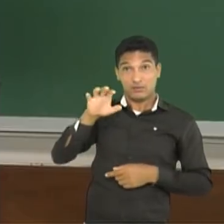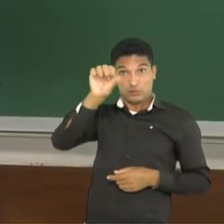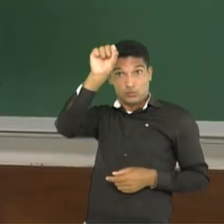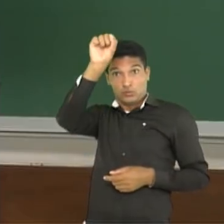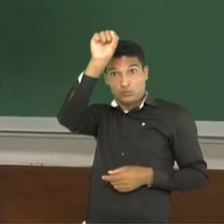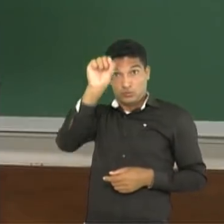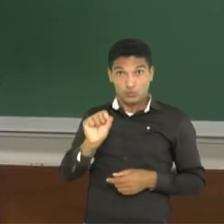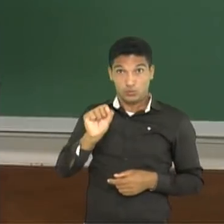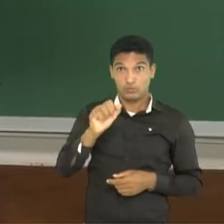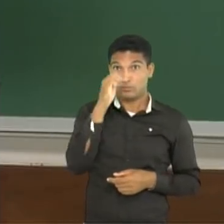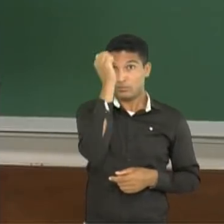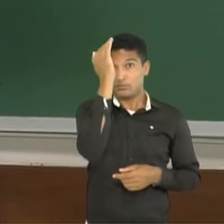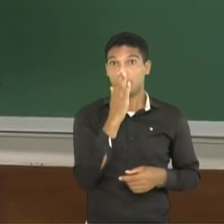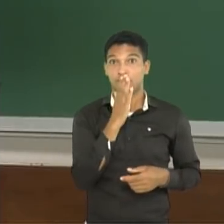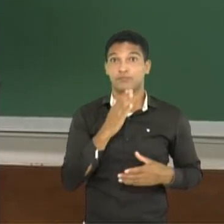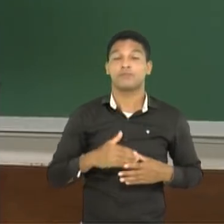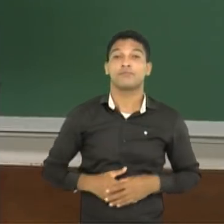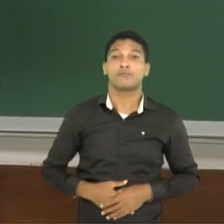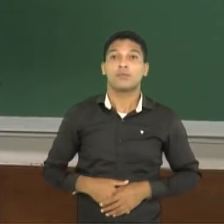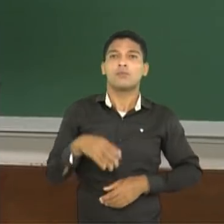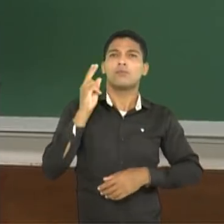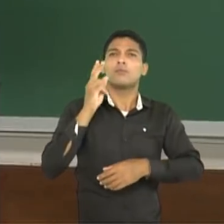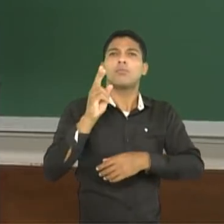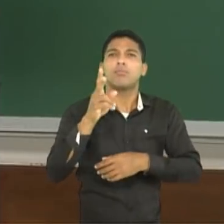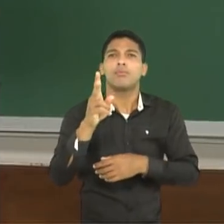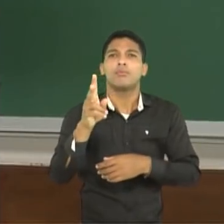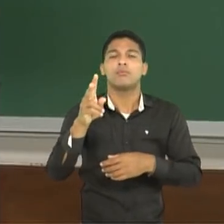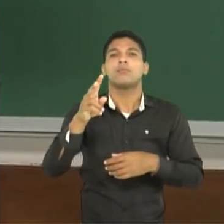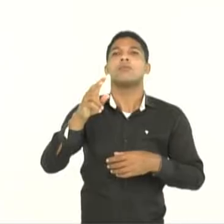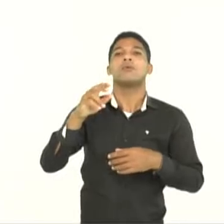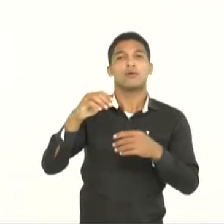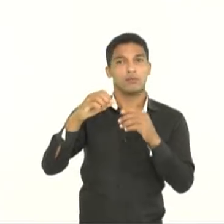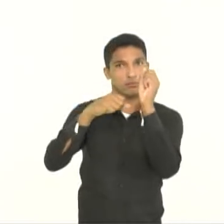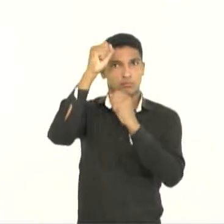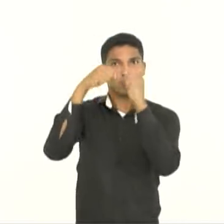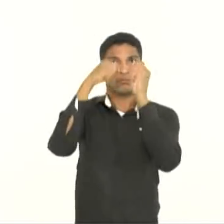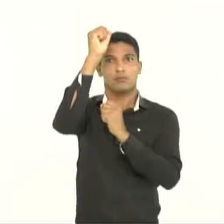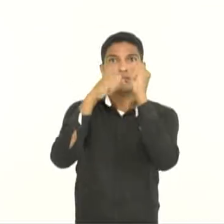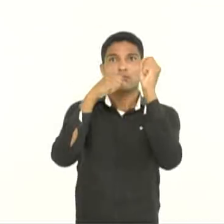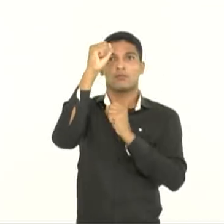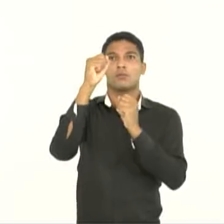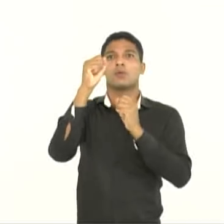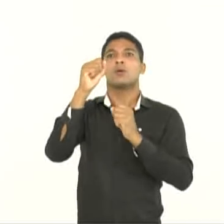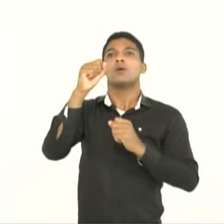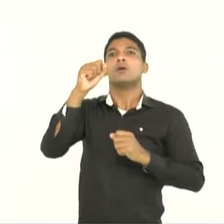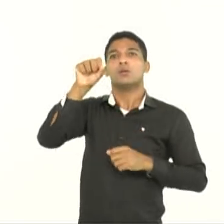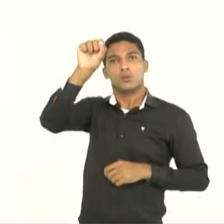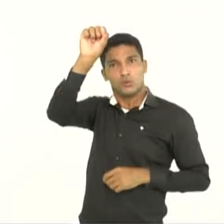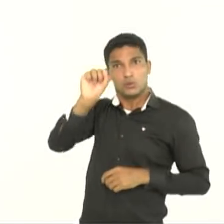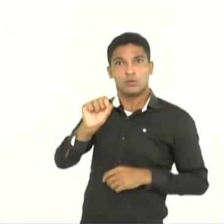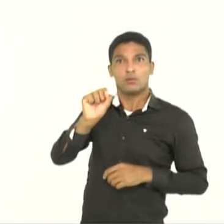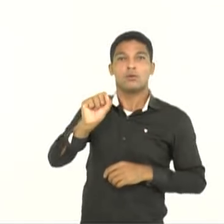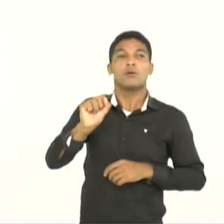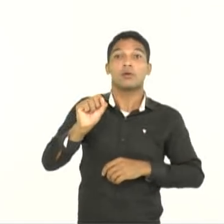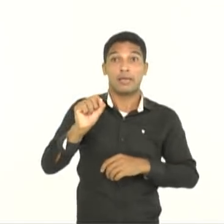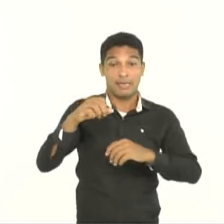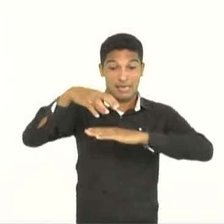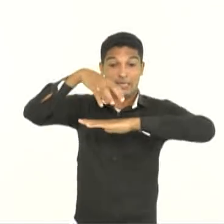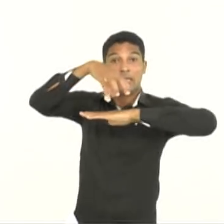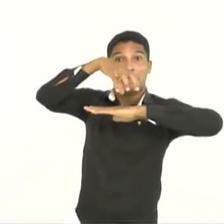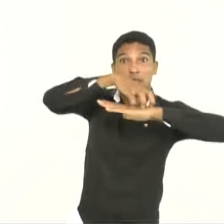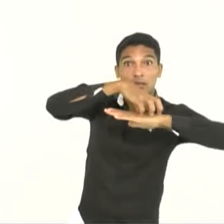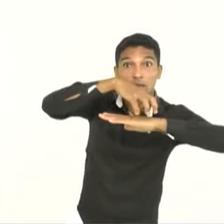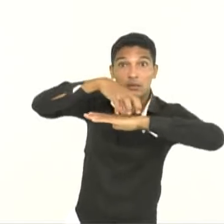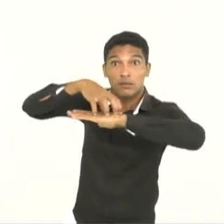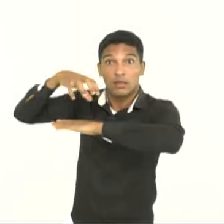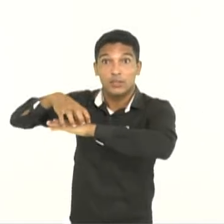Certo? E aí, continuando ali a industrialização da região Sul, o setor industrial é diversificado e bem distribuído